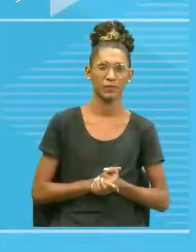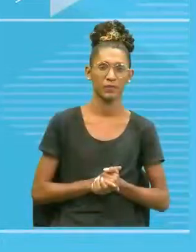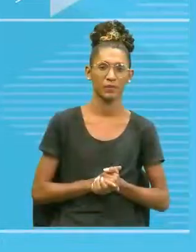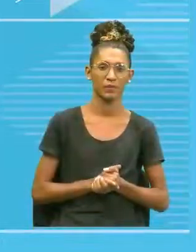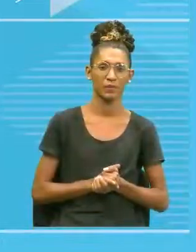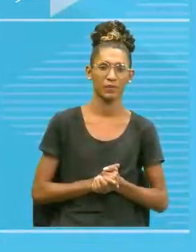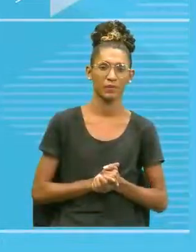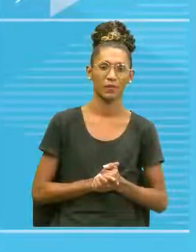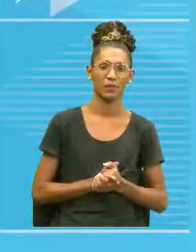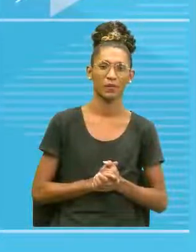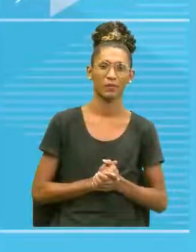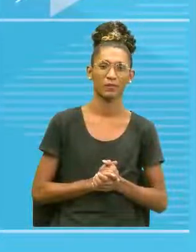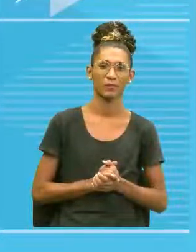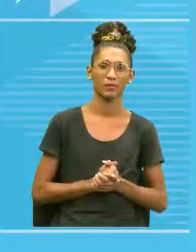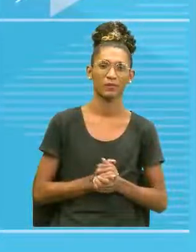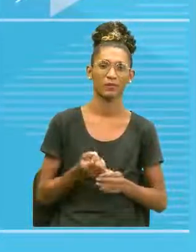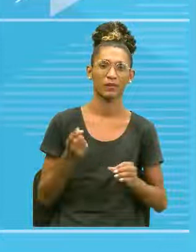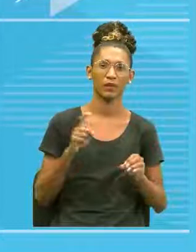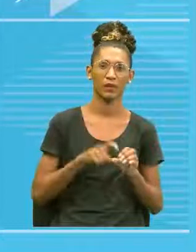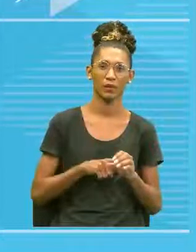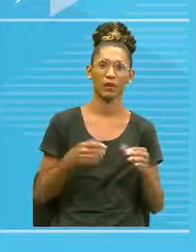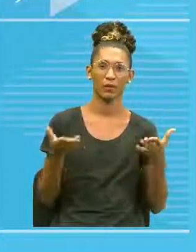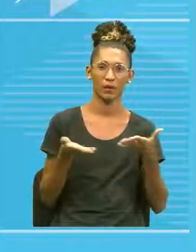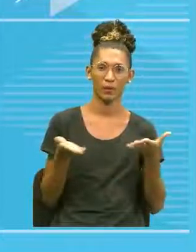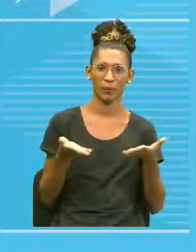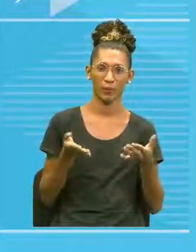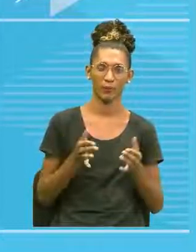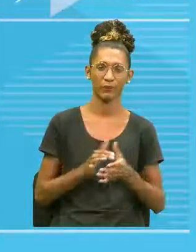e oque é